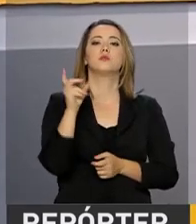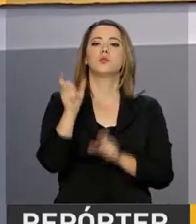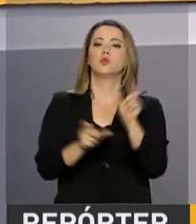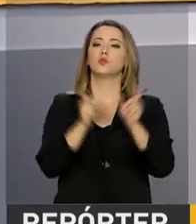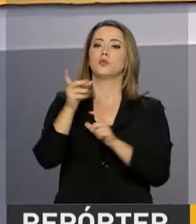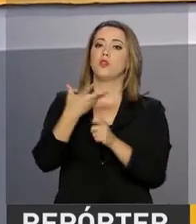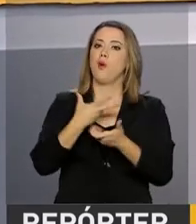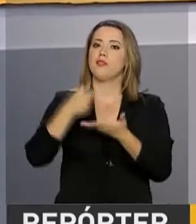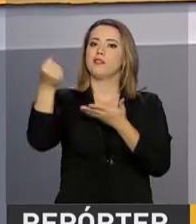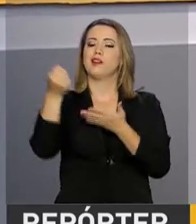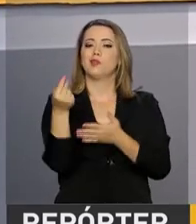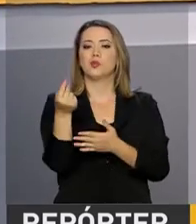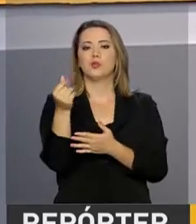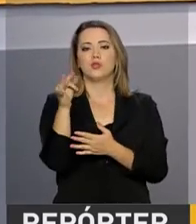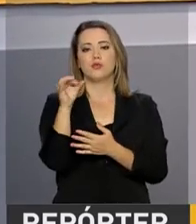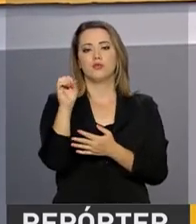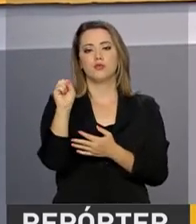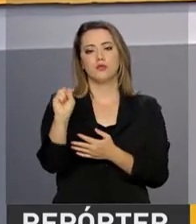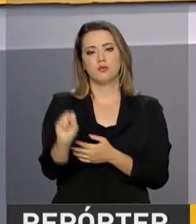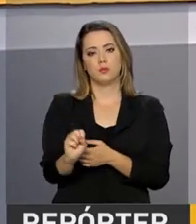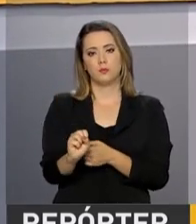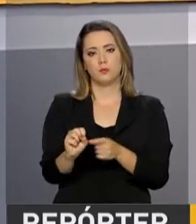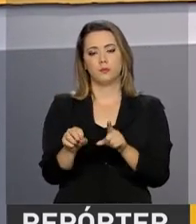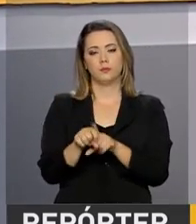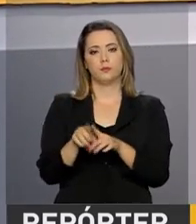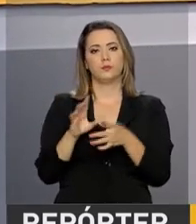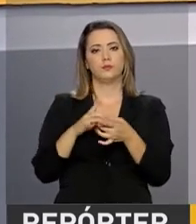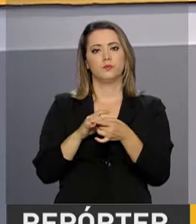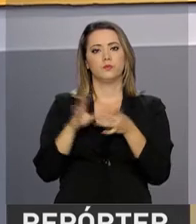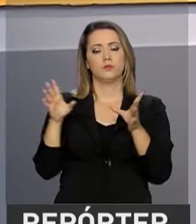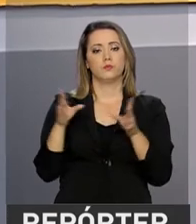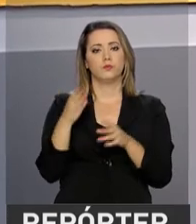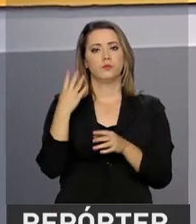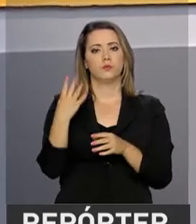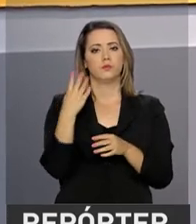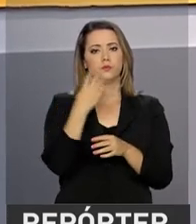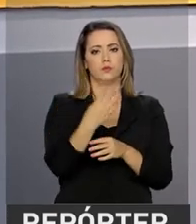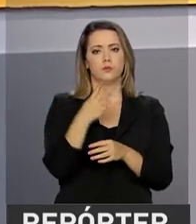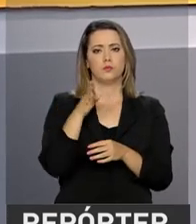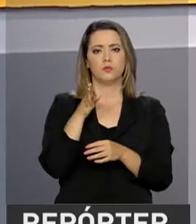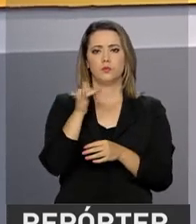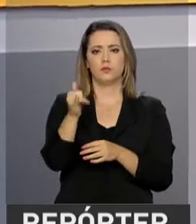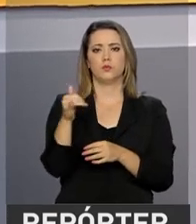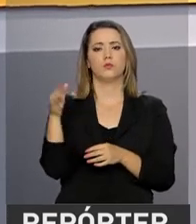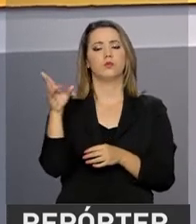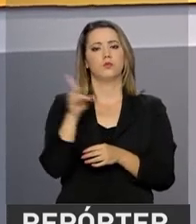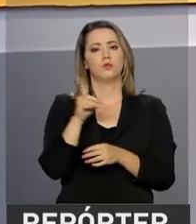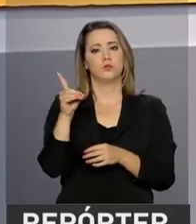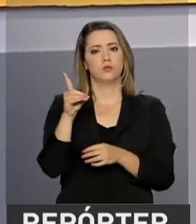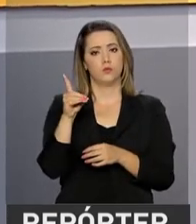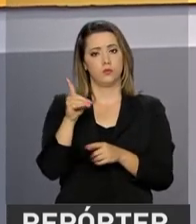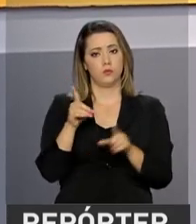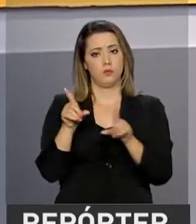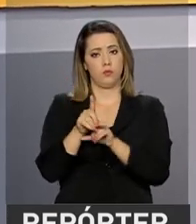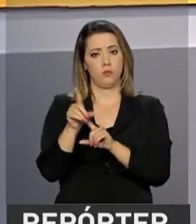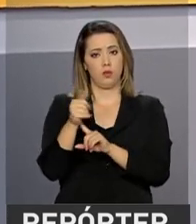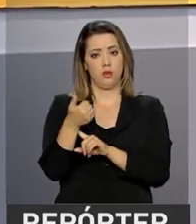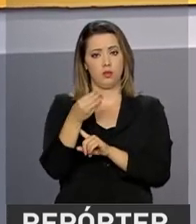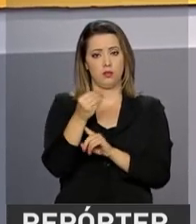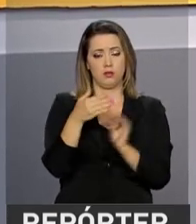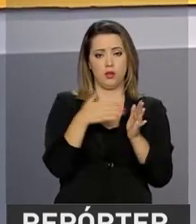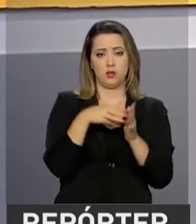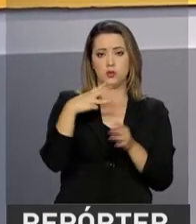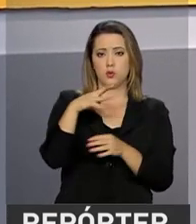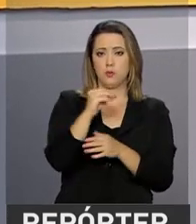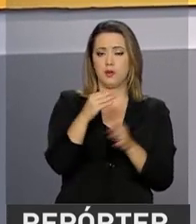sacaram o dinheiro das contas inativas do fgts foram liberados mais de 44 bilhões entre 10 de